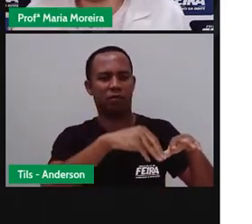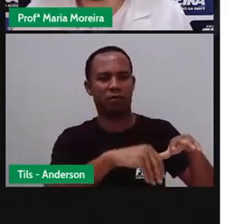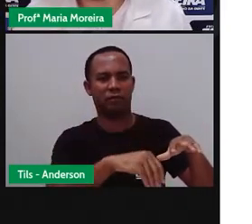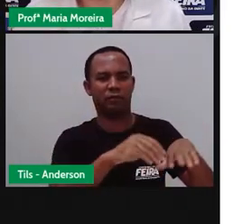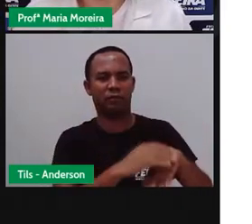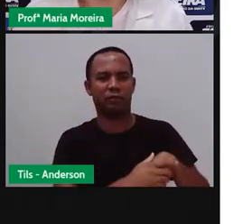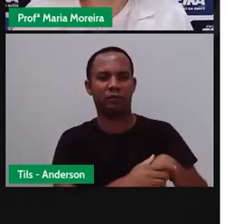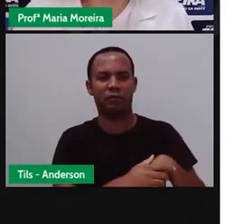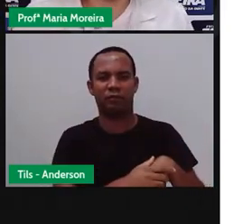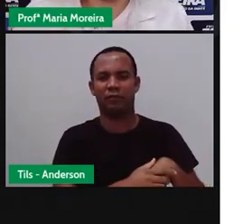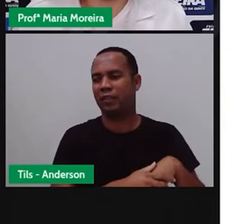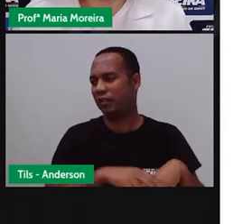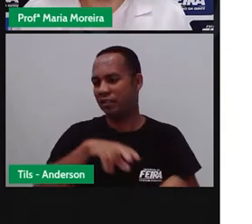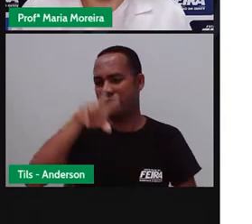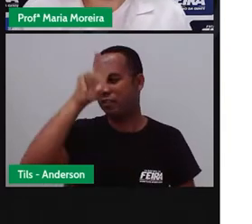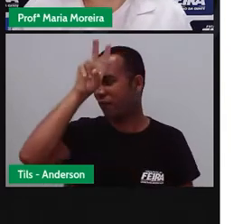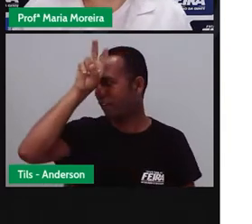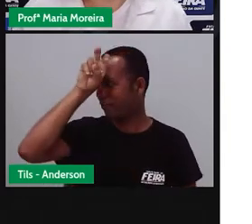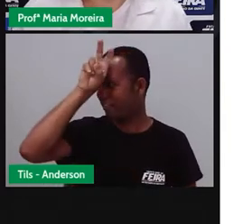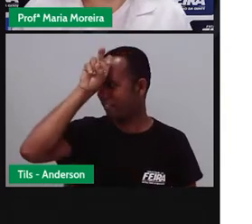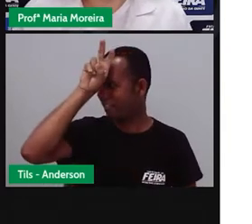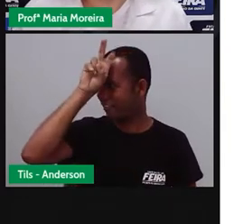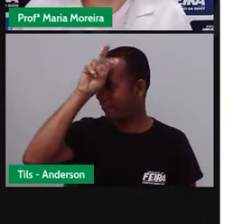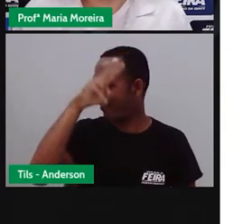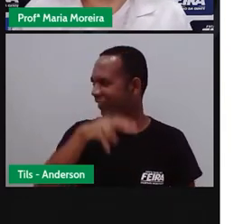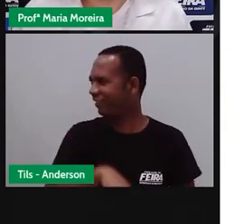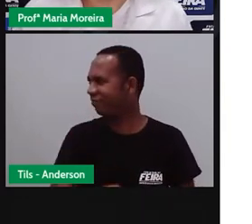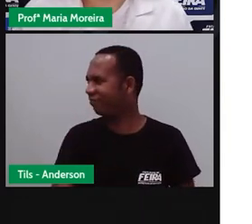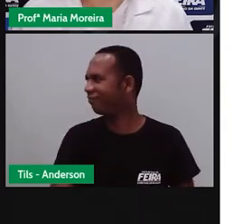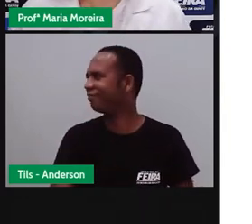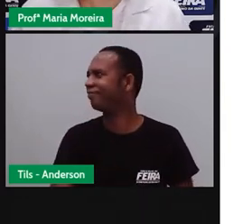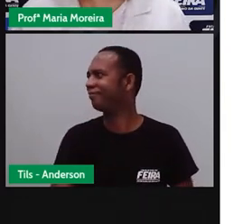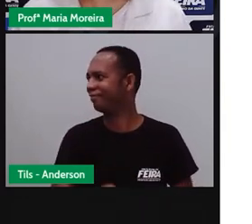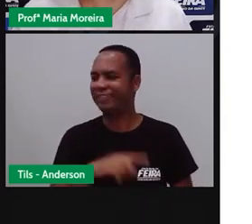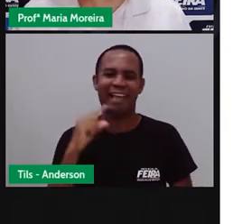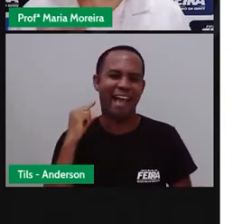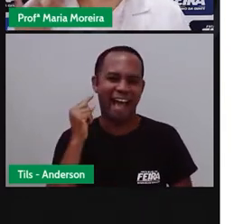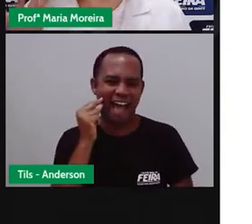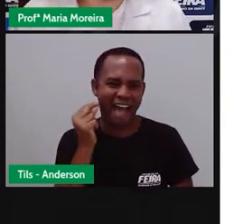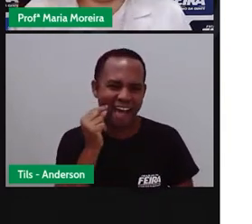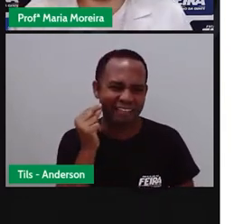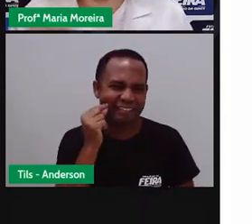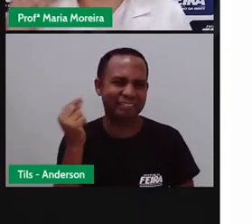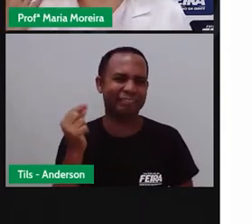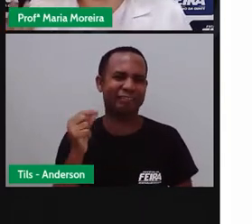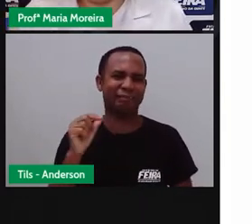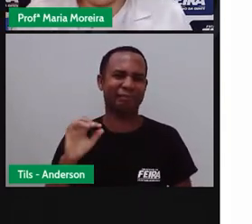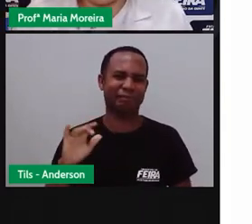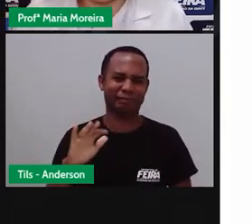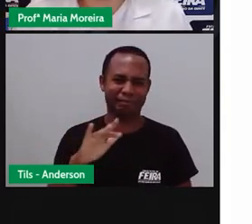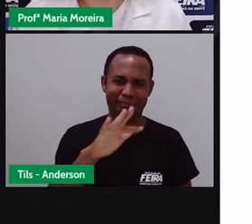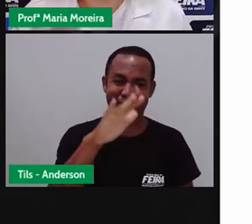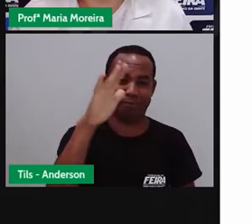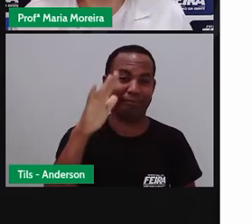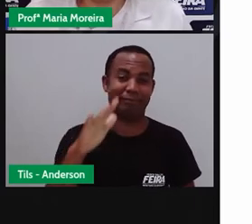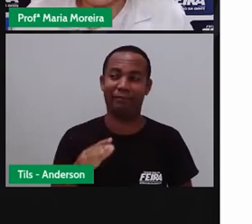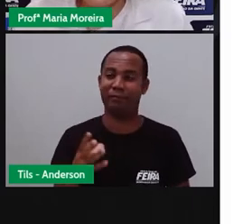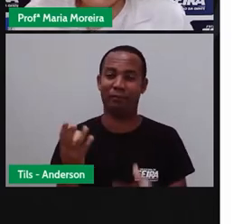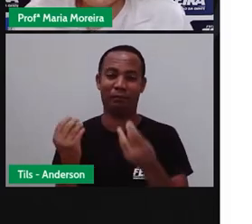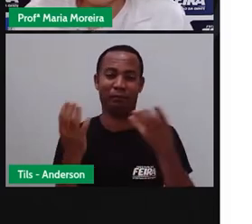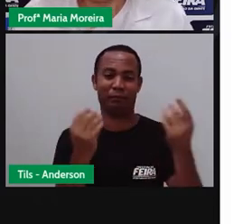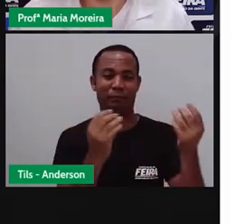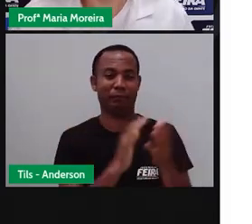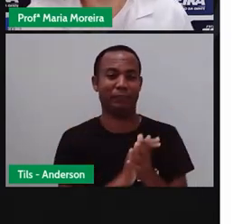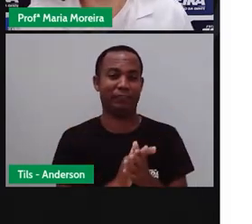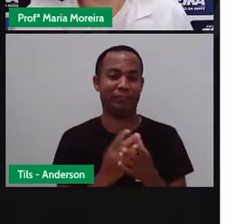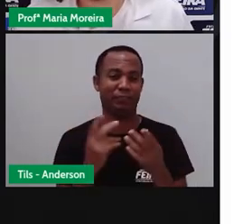na lixeira, pronto. Aquilo ali é o chorume. Agora, pois é, inseto, barata, rato, tudo